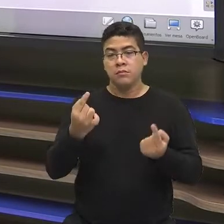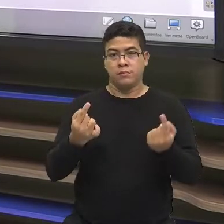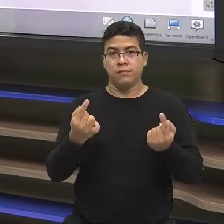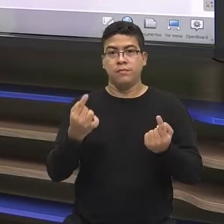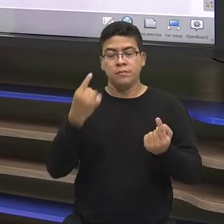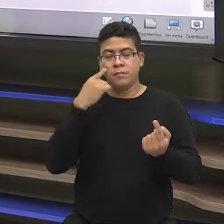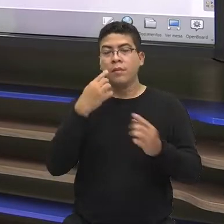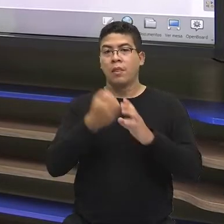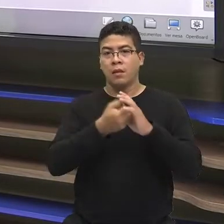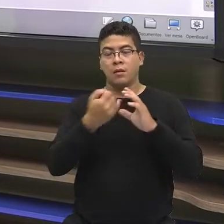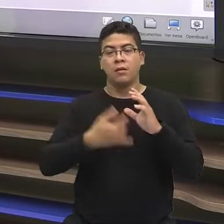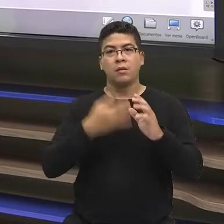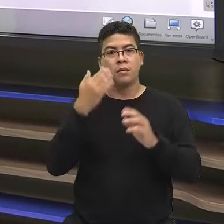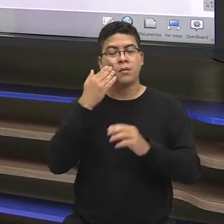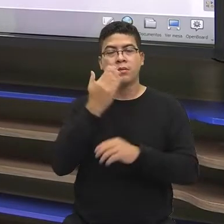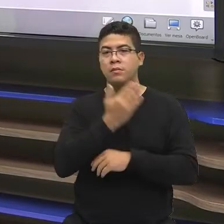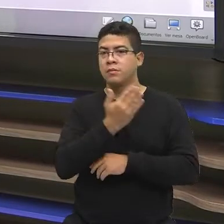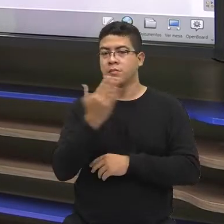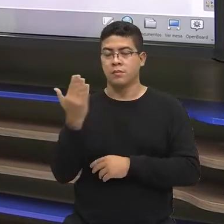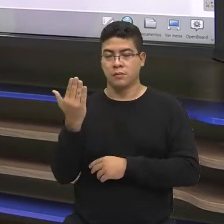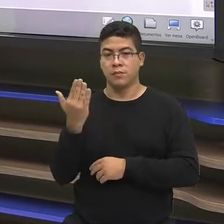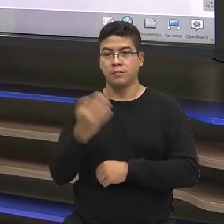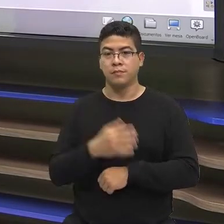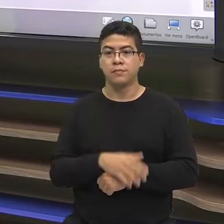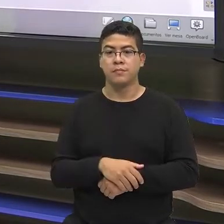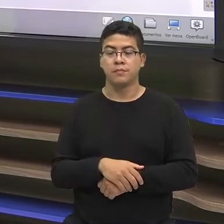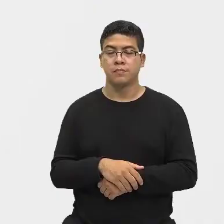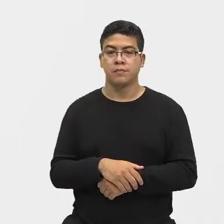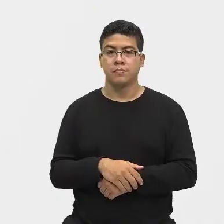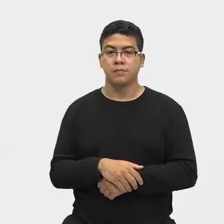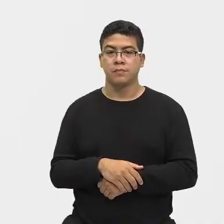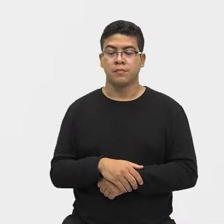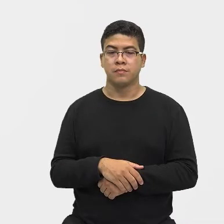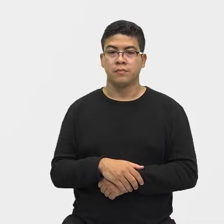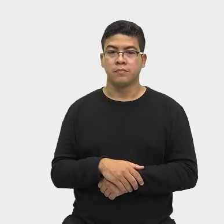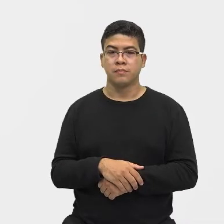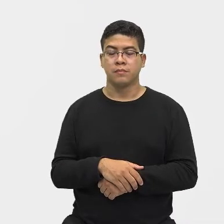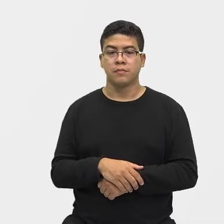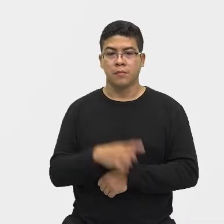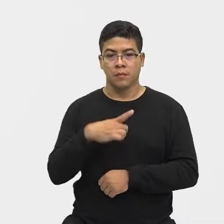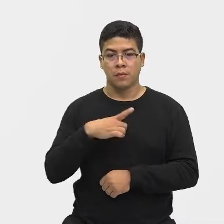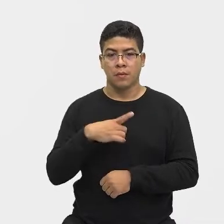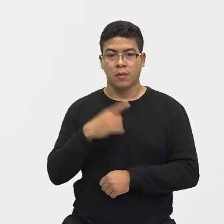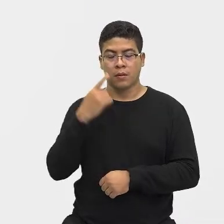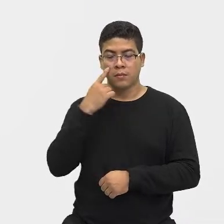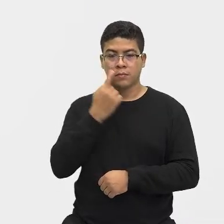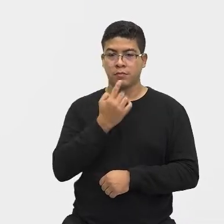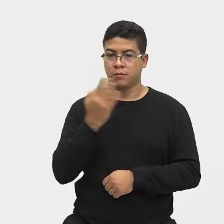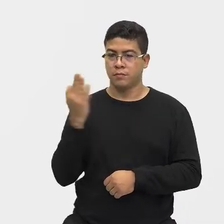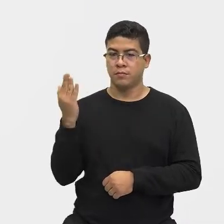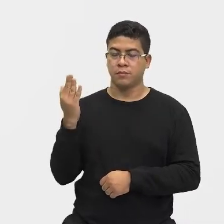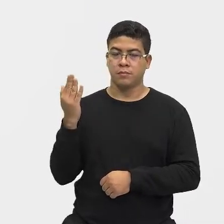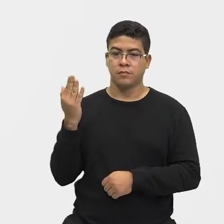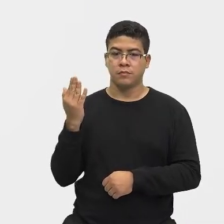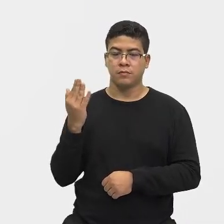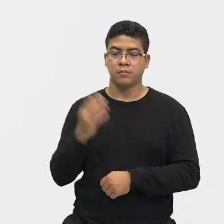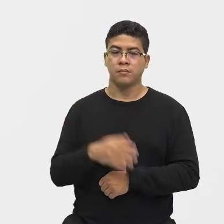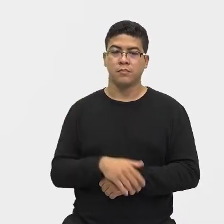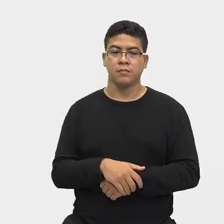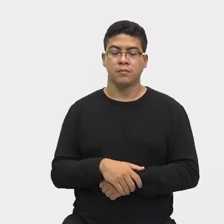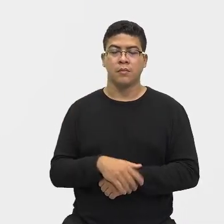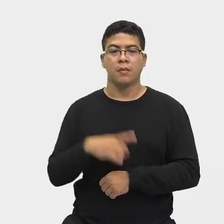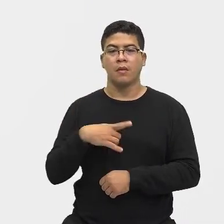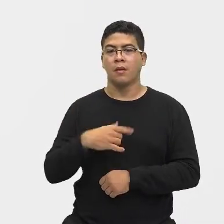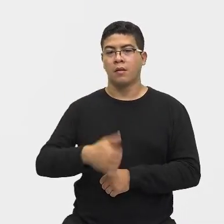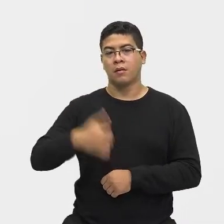está caracterizando algo ou alguém. Vamos lá, olha só. Então, temos aí, a primeira frase que nós